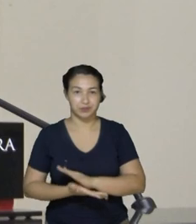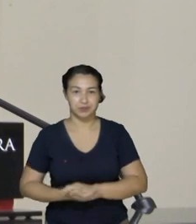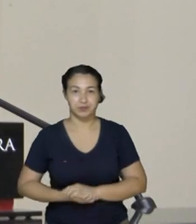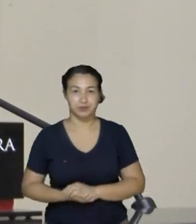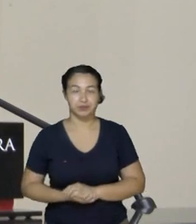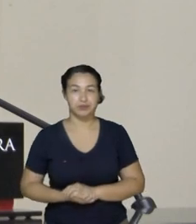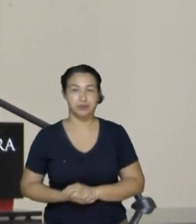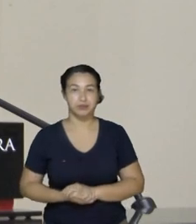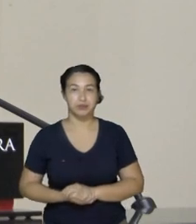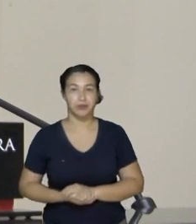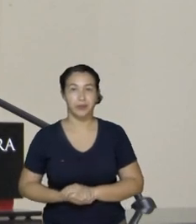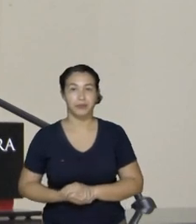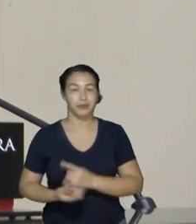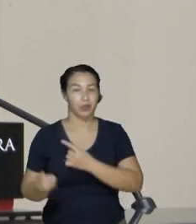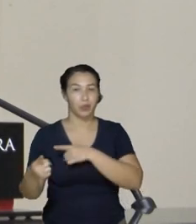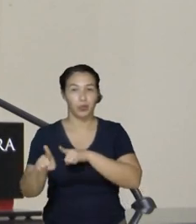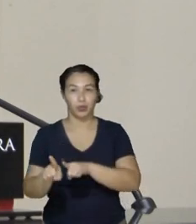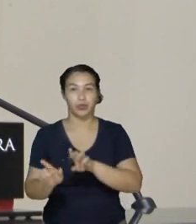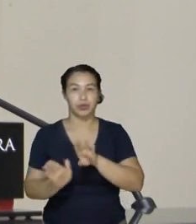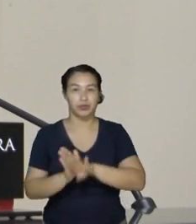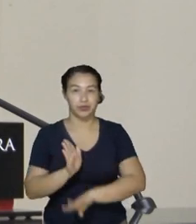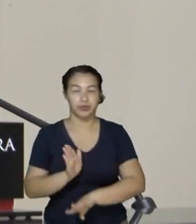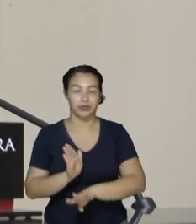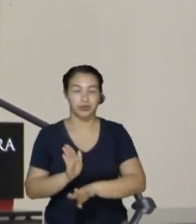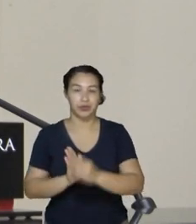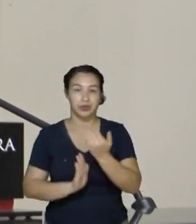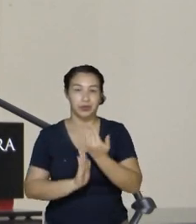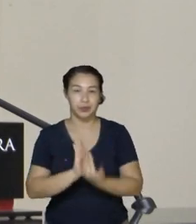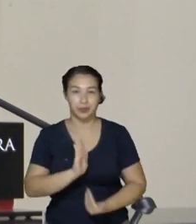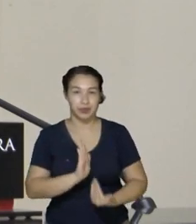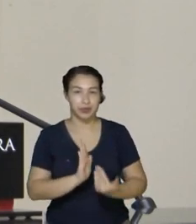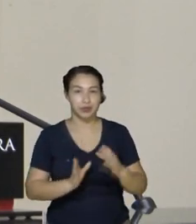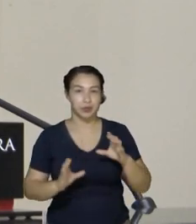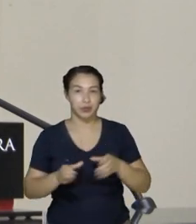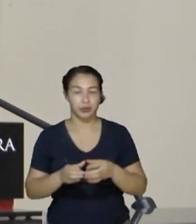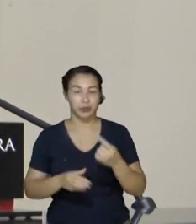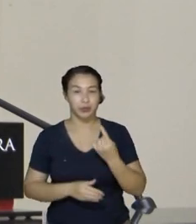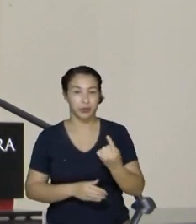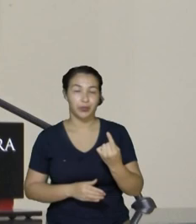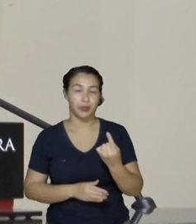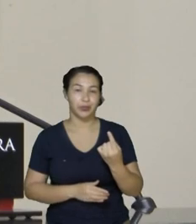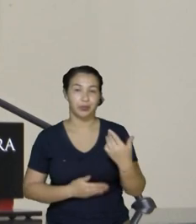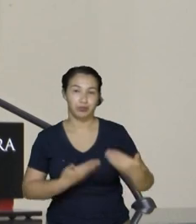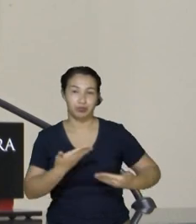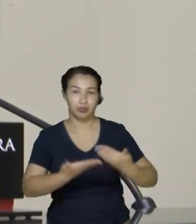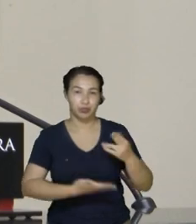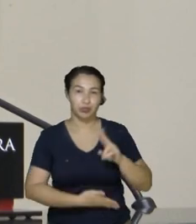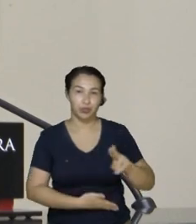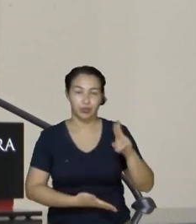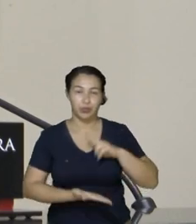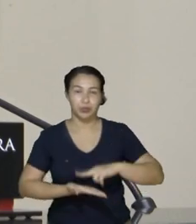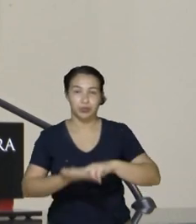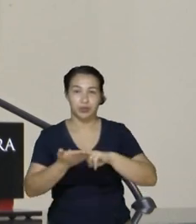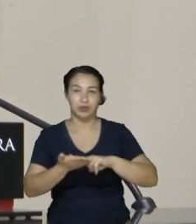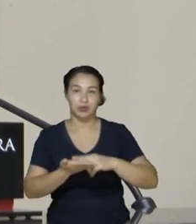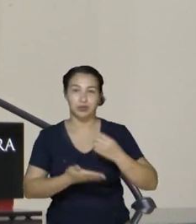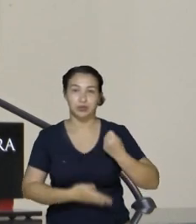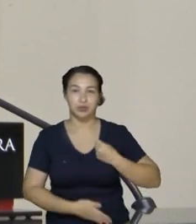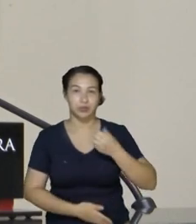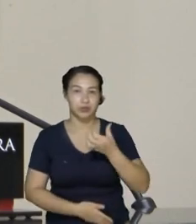Foi rejeitado o veto parcial em turno único pelo processo nominal encaminhado pela mensagem